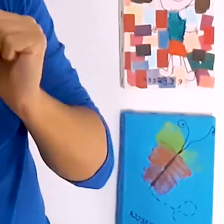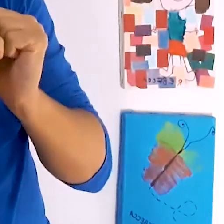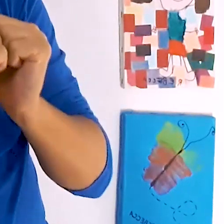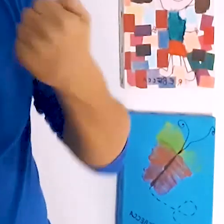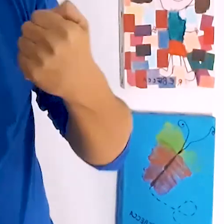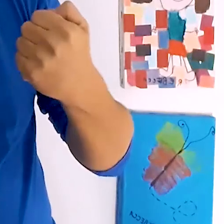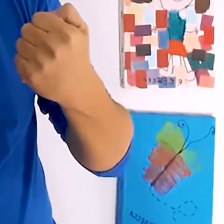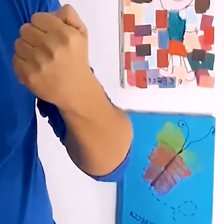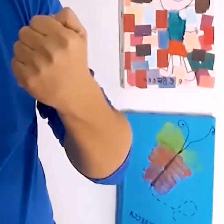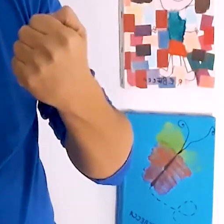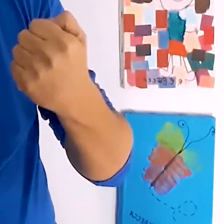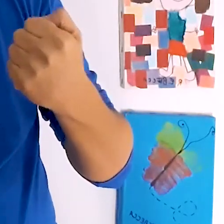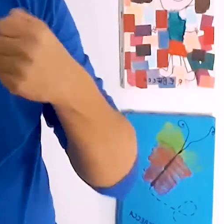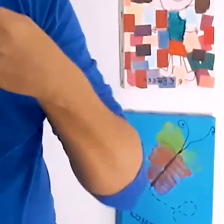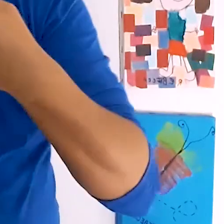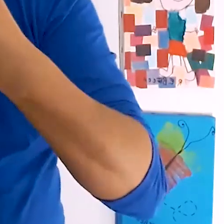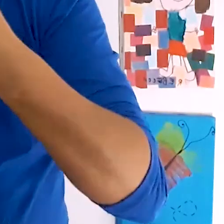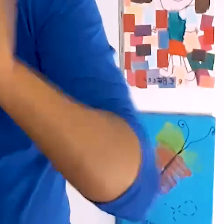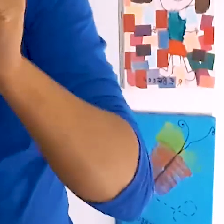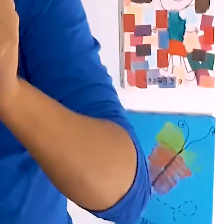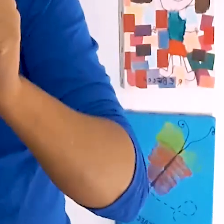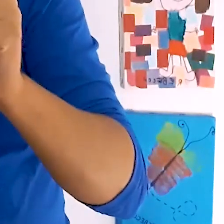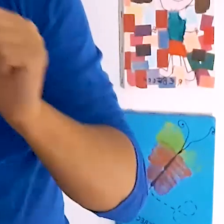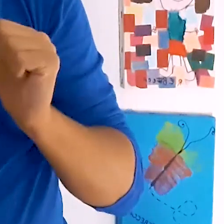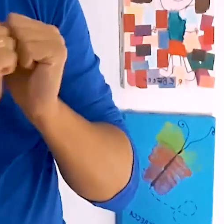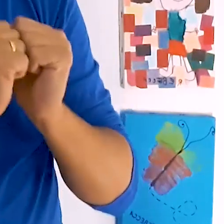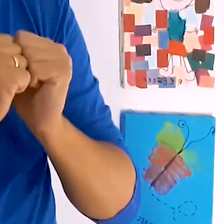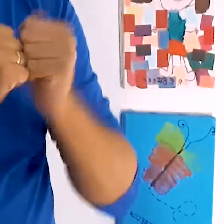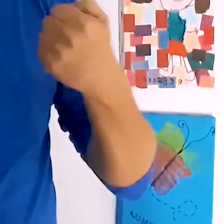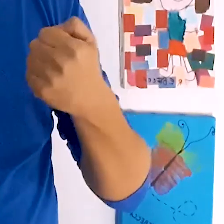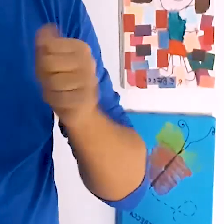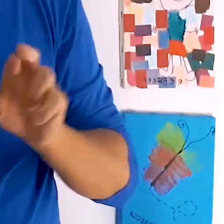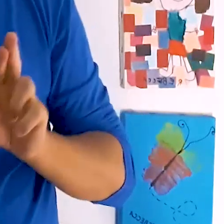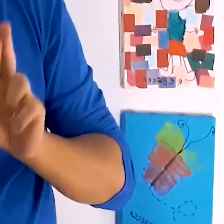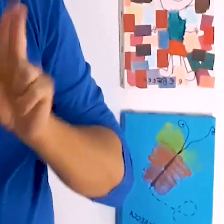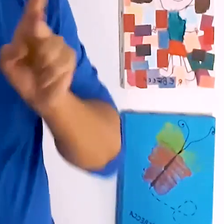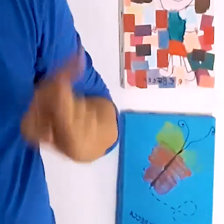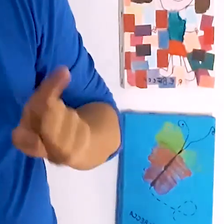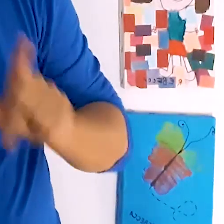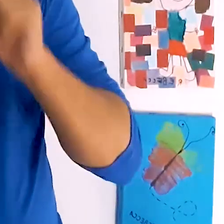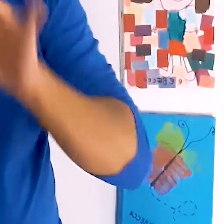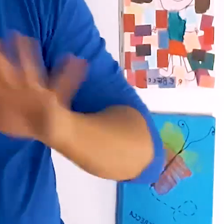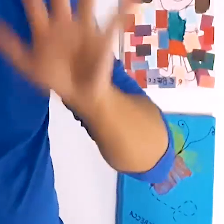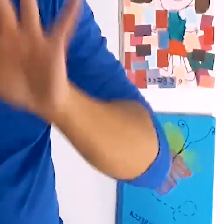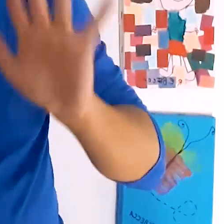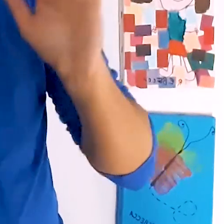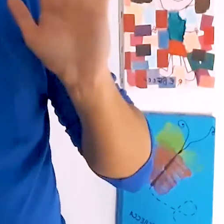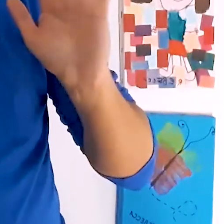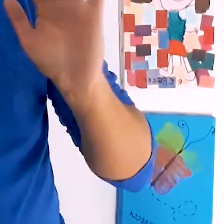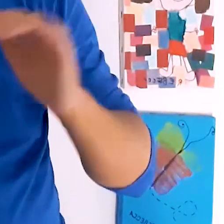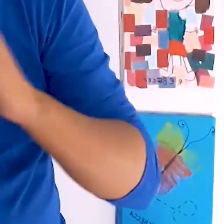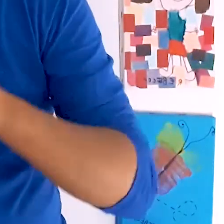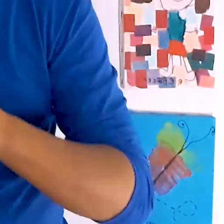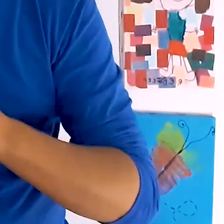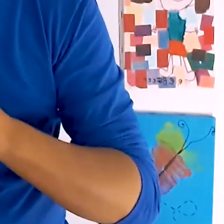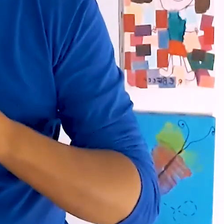Pão, que é feito com movimento para dentro. Ônibus para fora, pão para dentro. É diferente, hein? Toma cuidado.